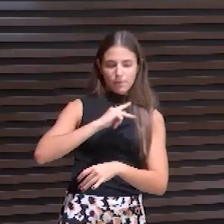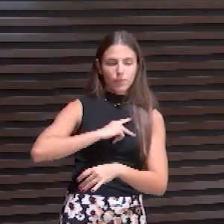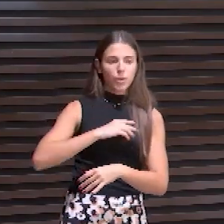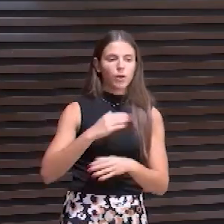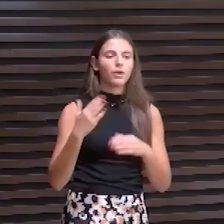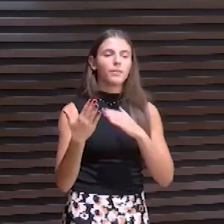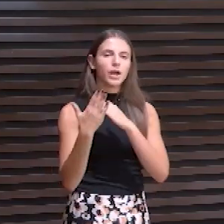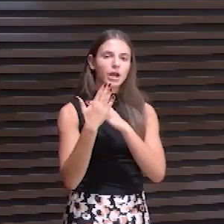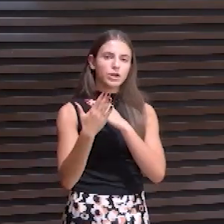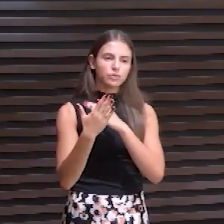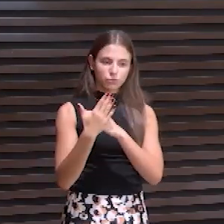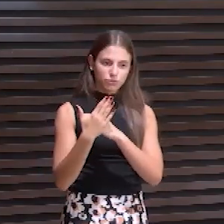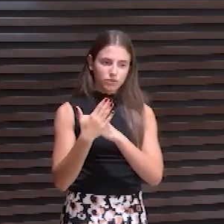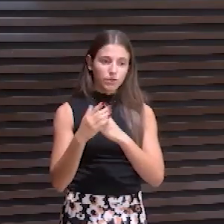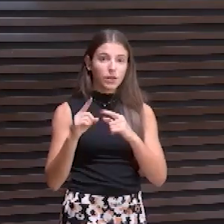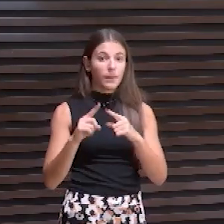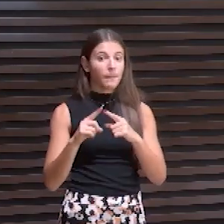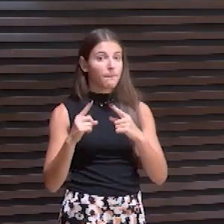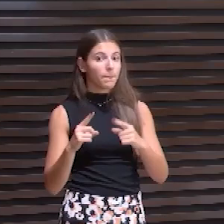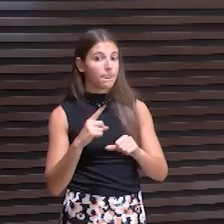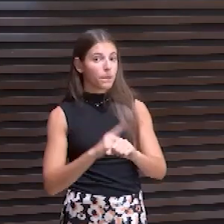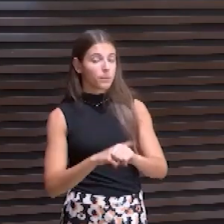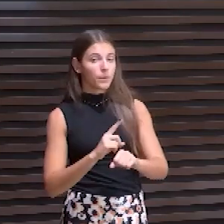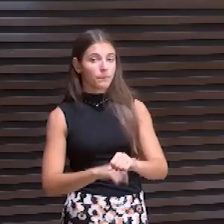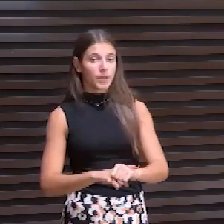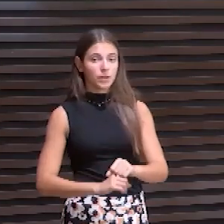quando o confronto da cruz vem,